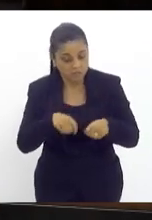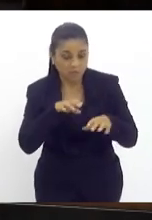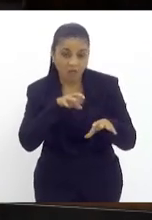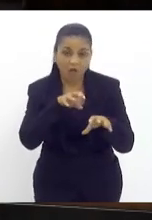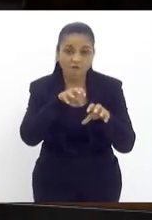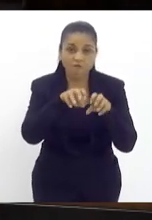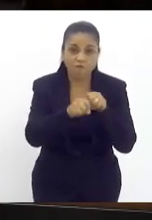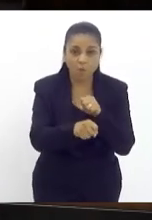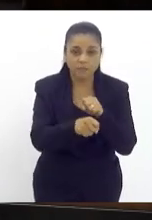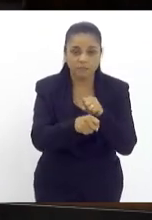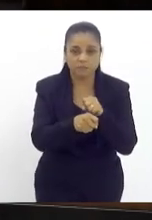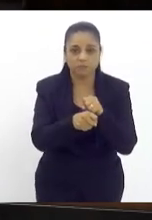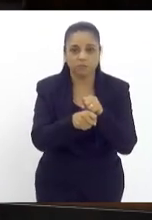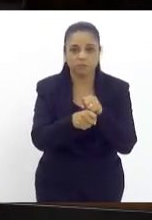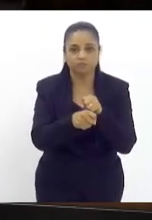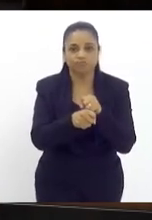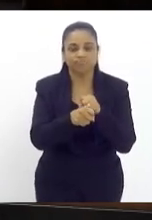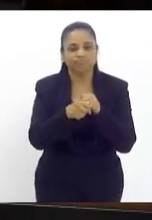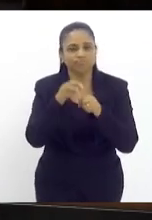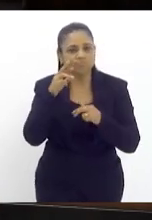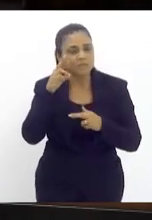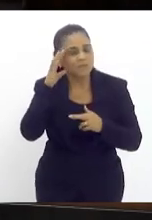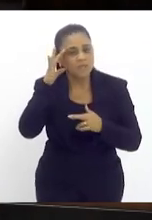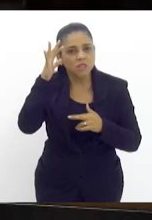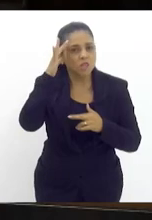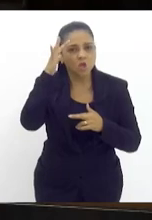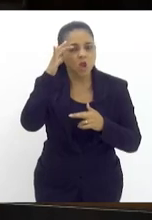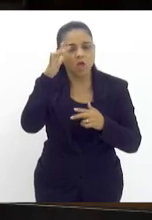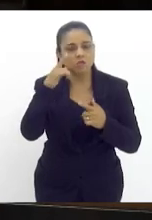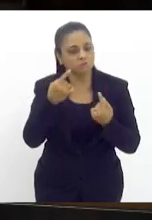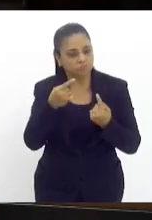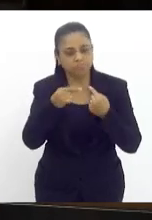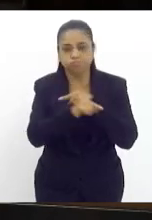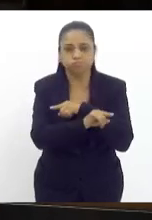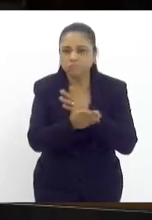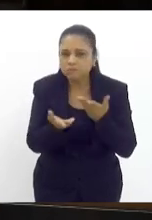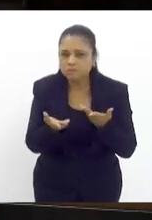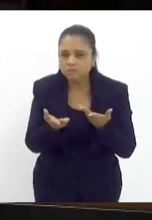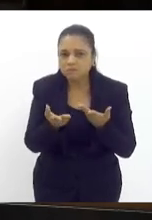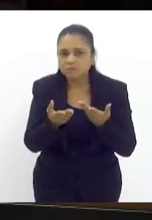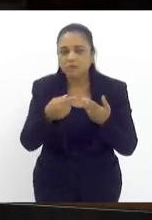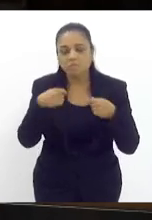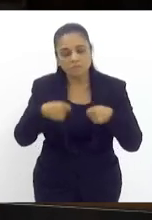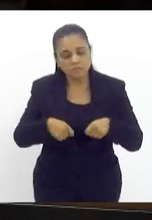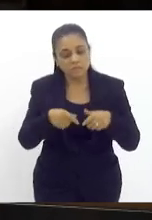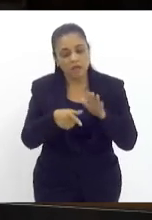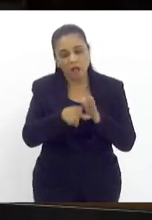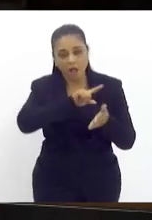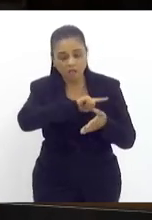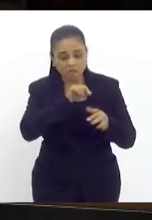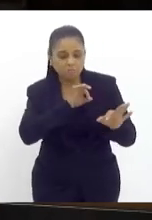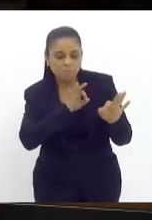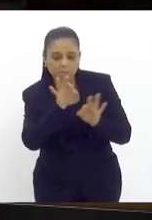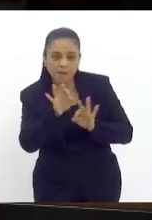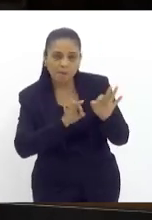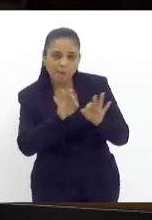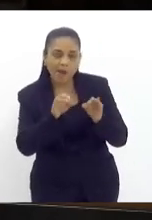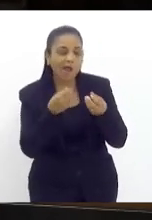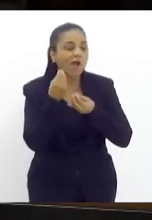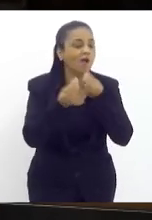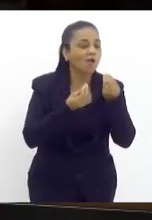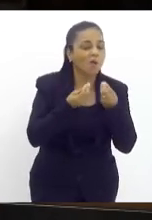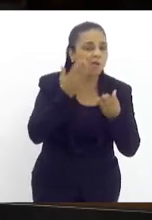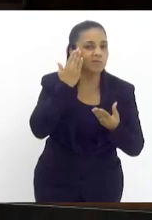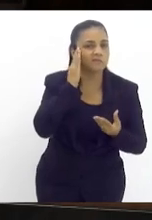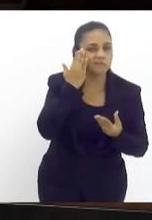menos ideológica na universidade, né, para poder preparar para que as pessoas entendam como é importante